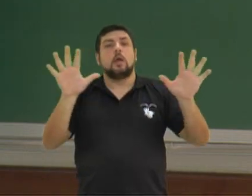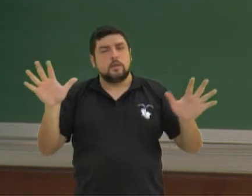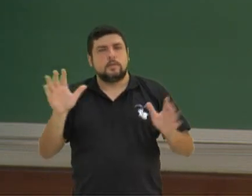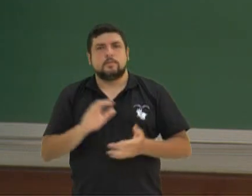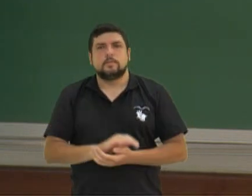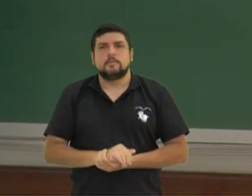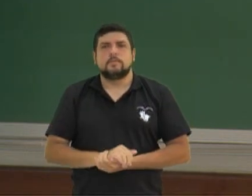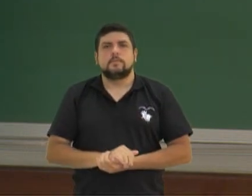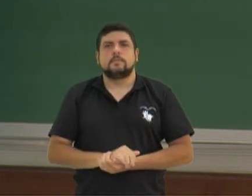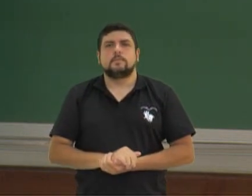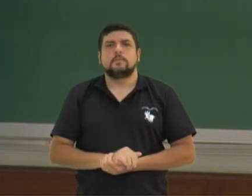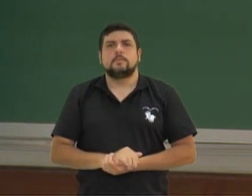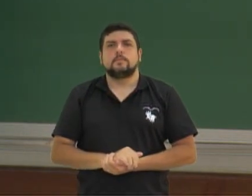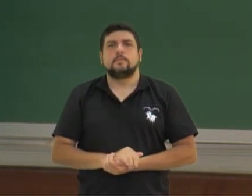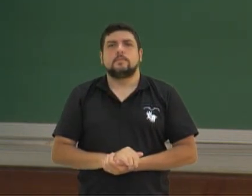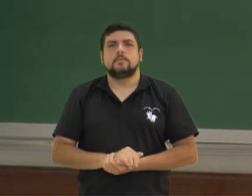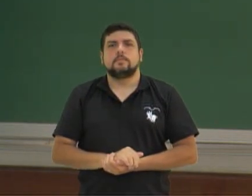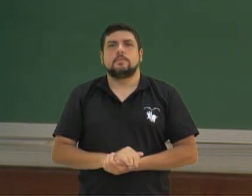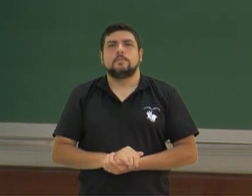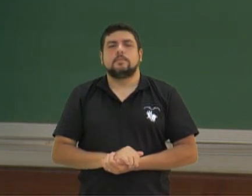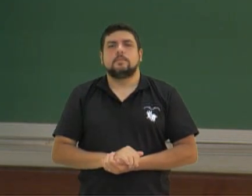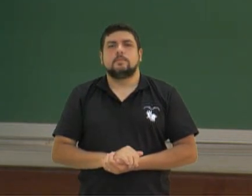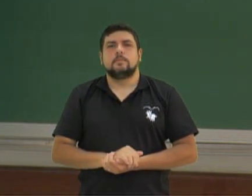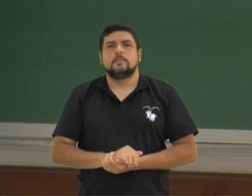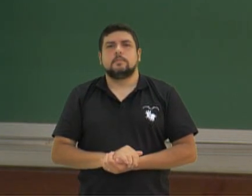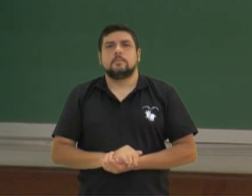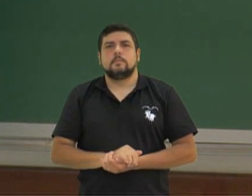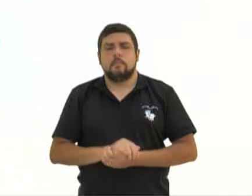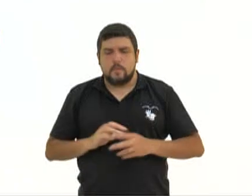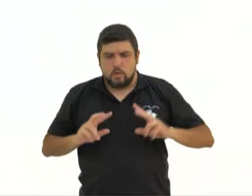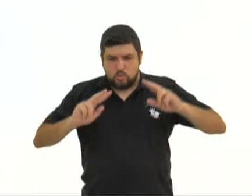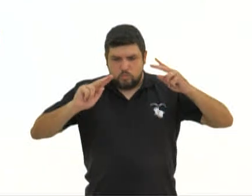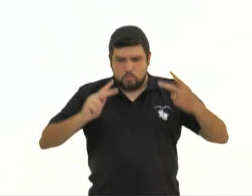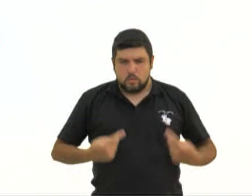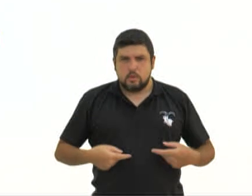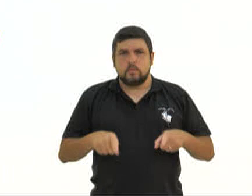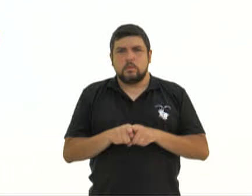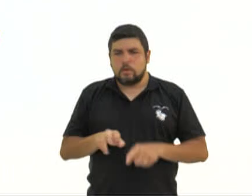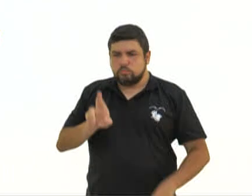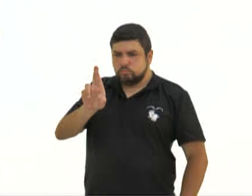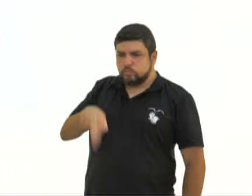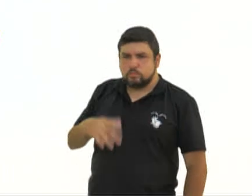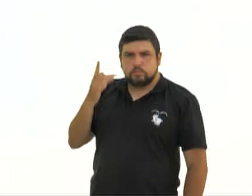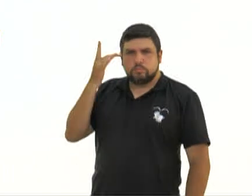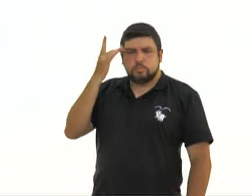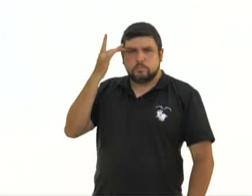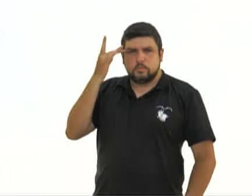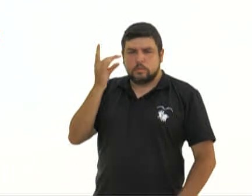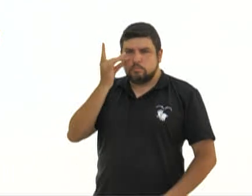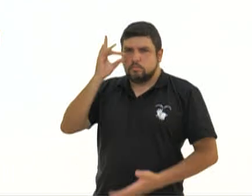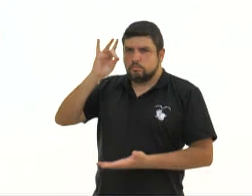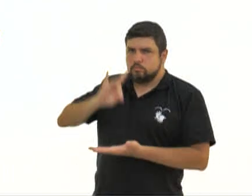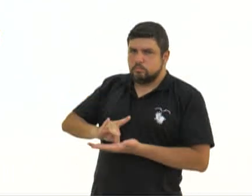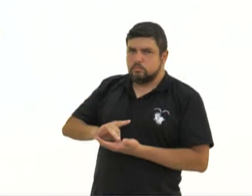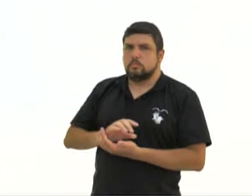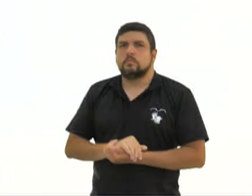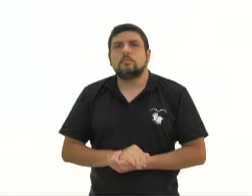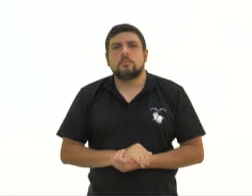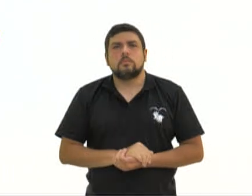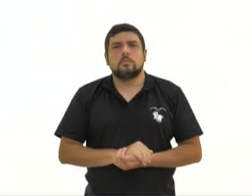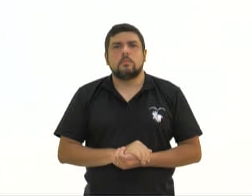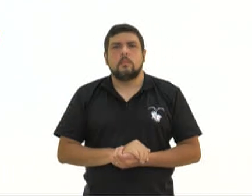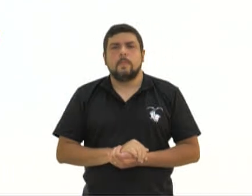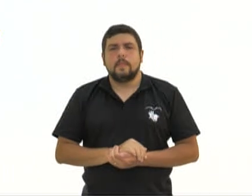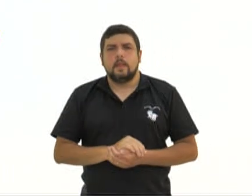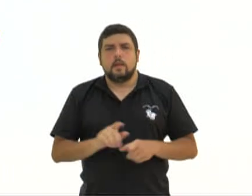a mais. Bom, o humanismo e o racionalismo. A principal reflexão dessas escolas e universidades